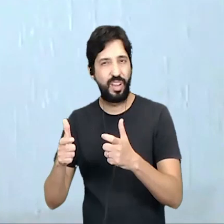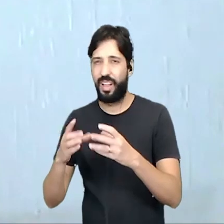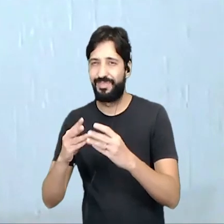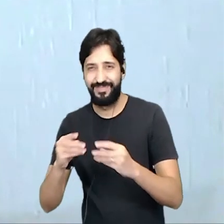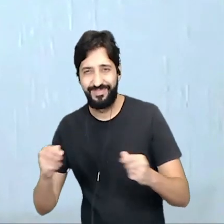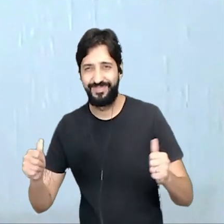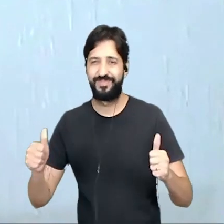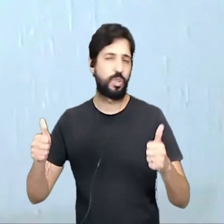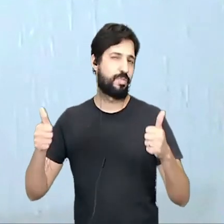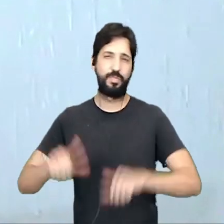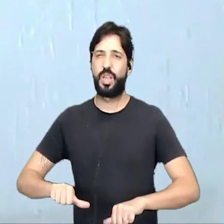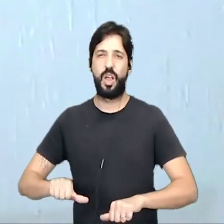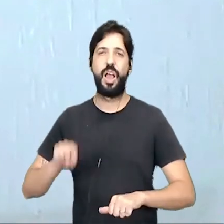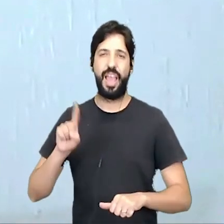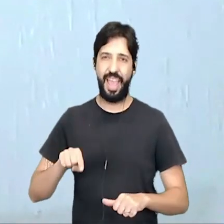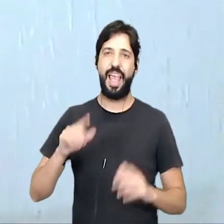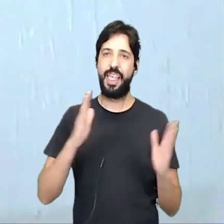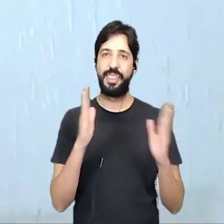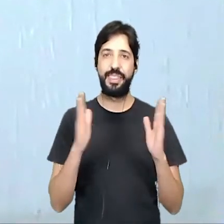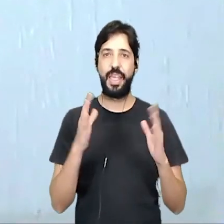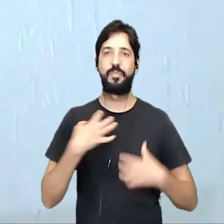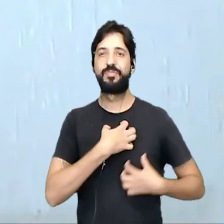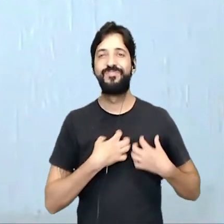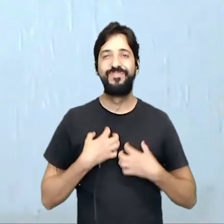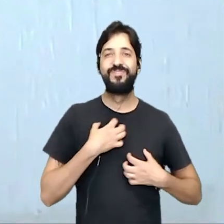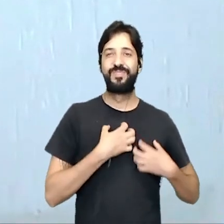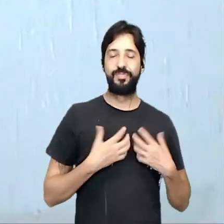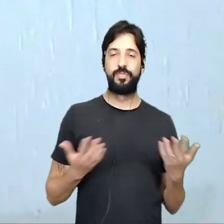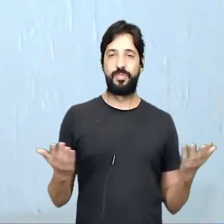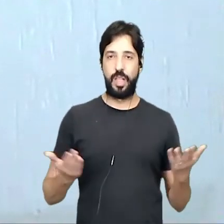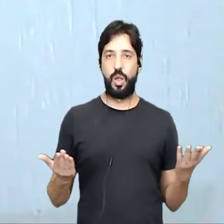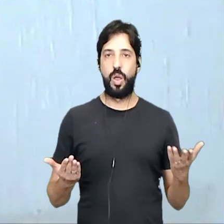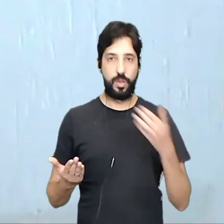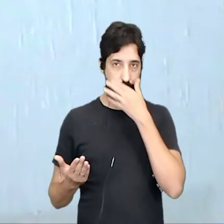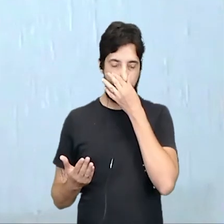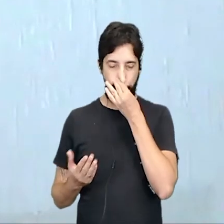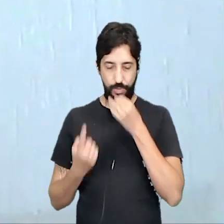numa plataforma miserável da estação, que é esse tempo